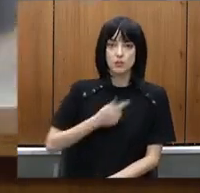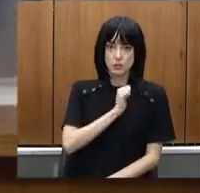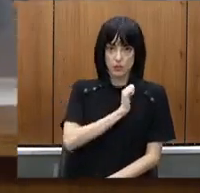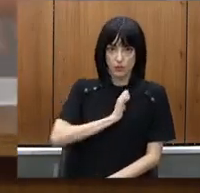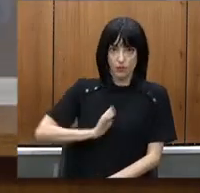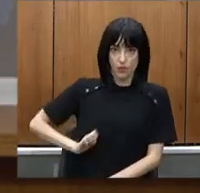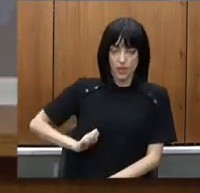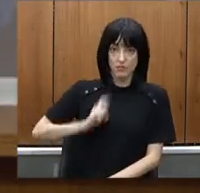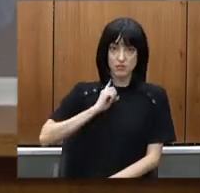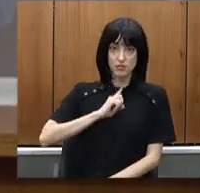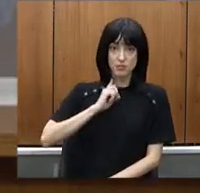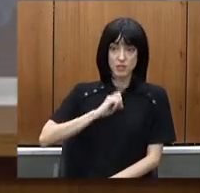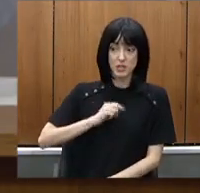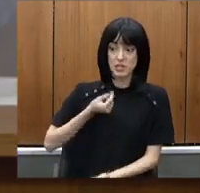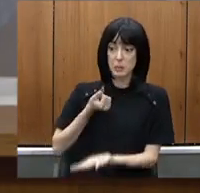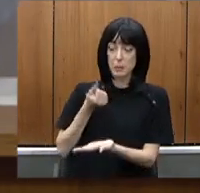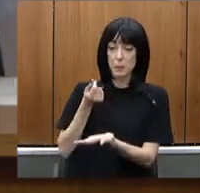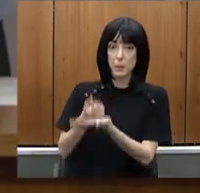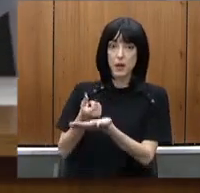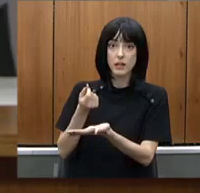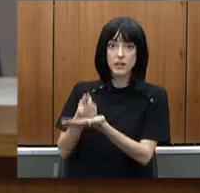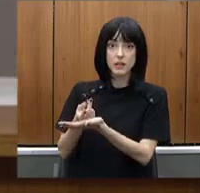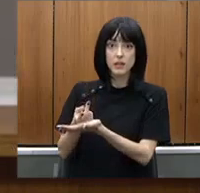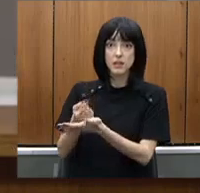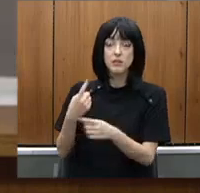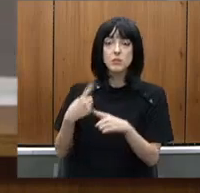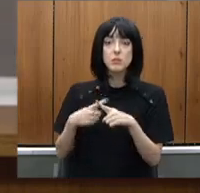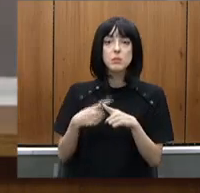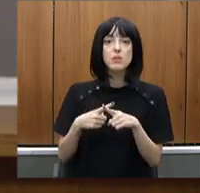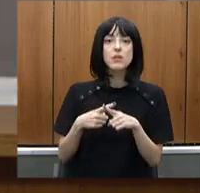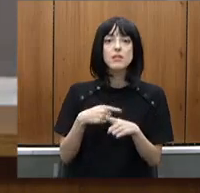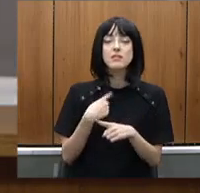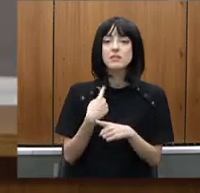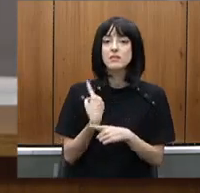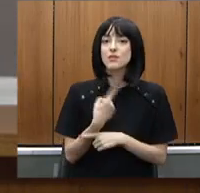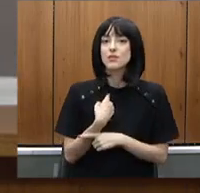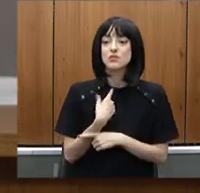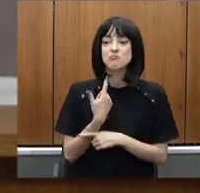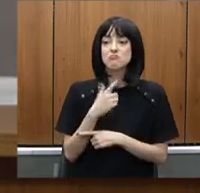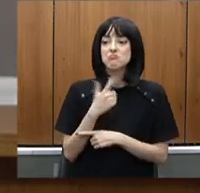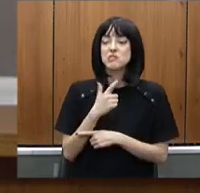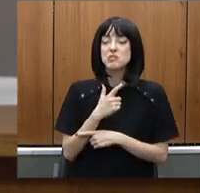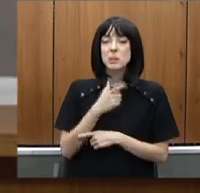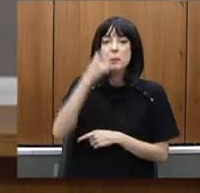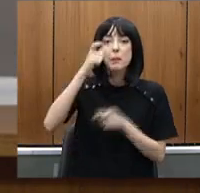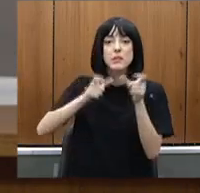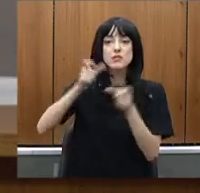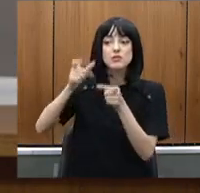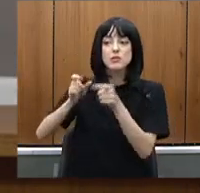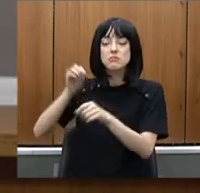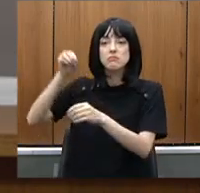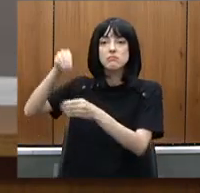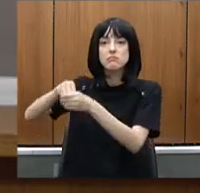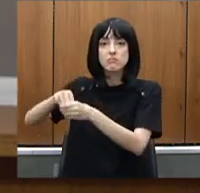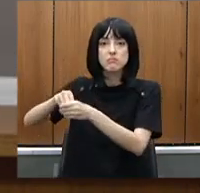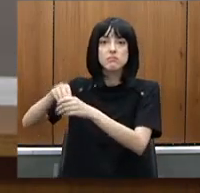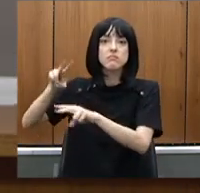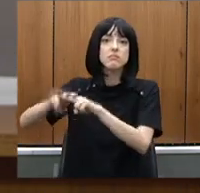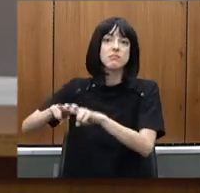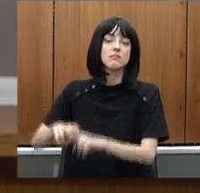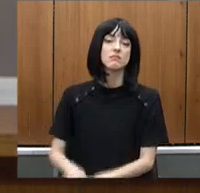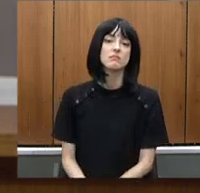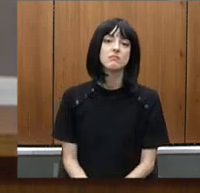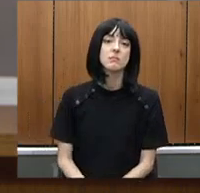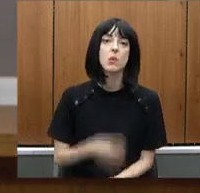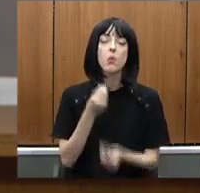Comandante Qual que é o buraco dessa atuação da polícia militar em crimes